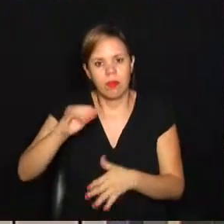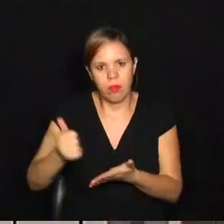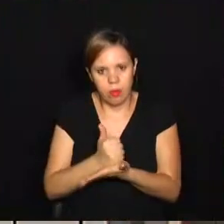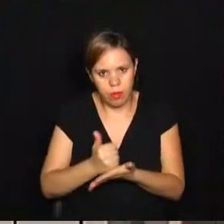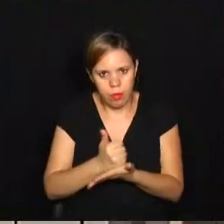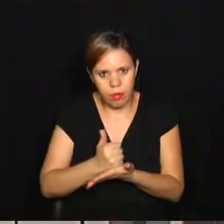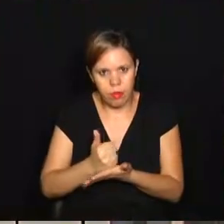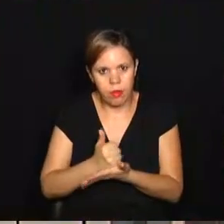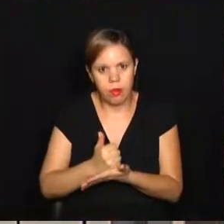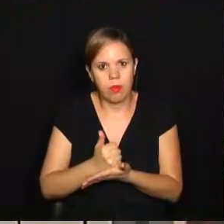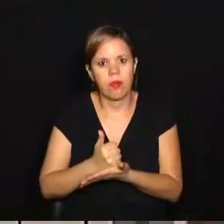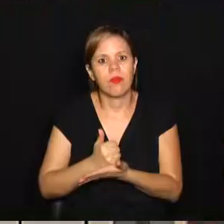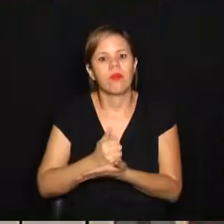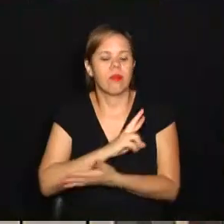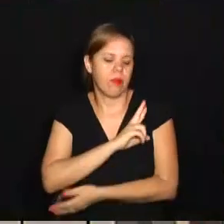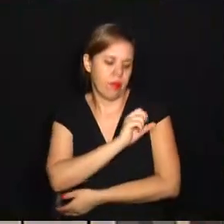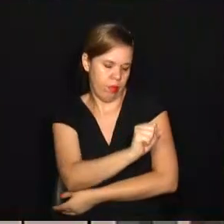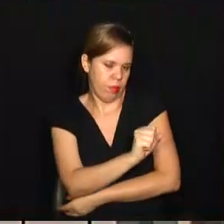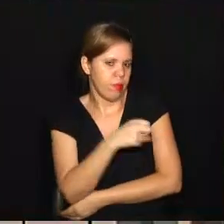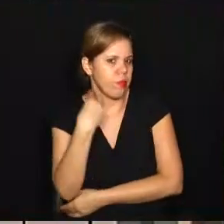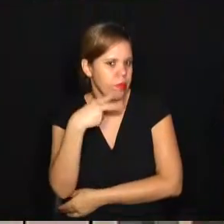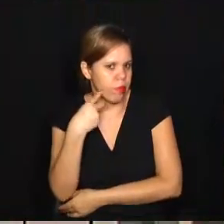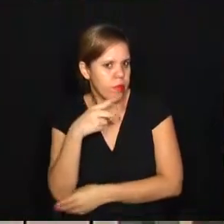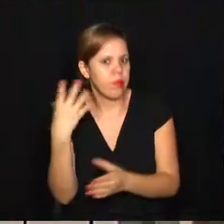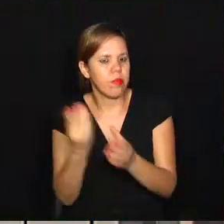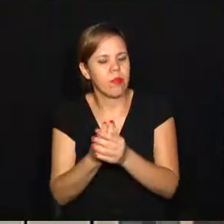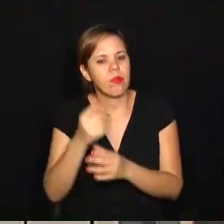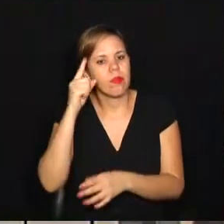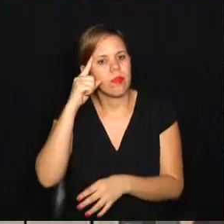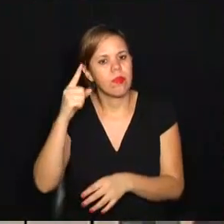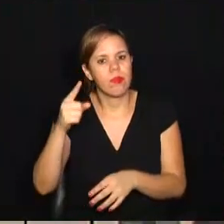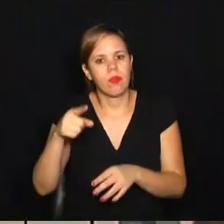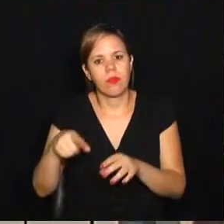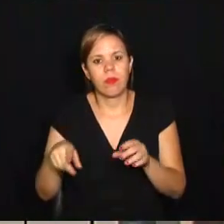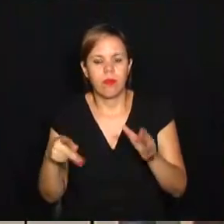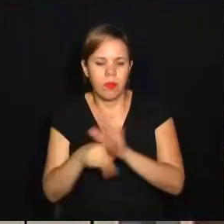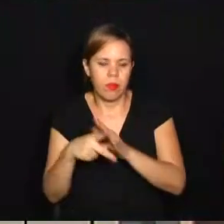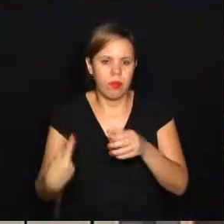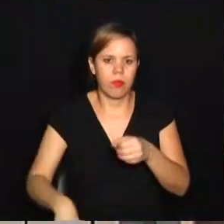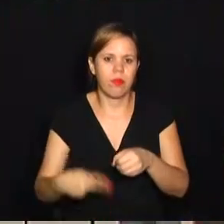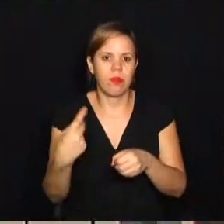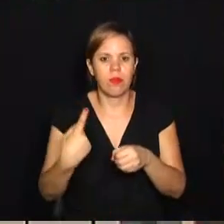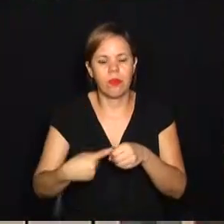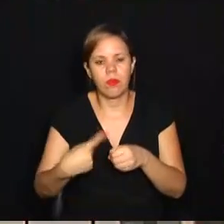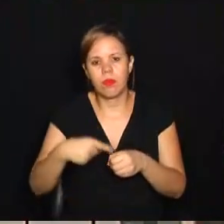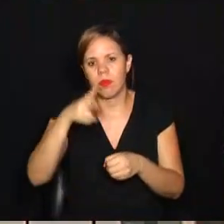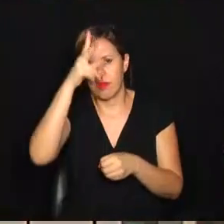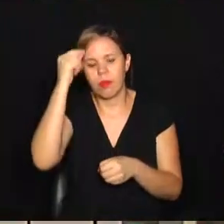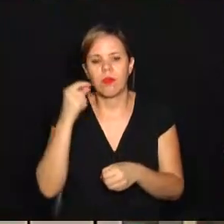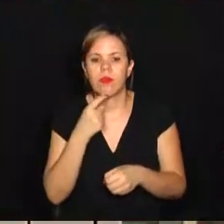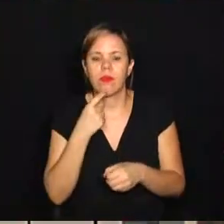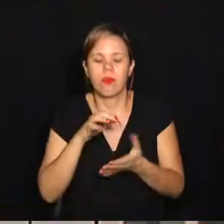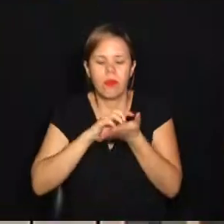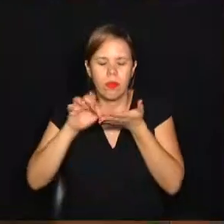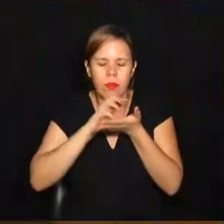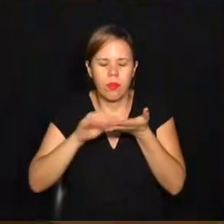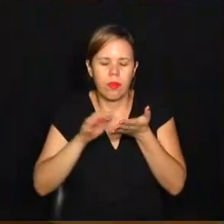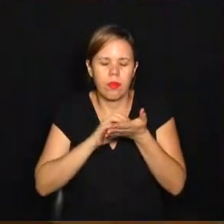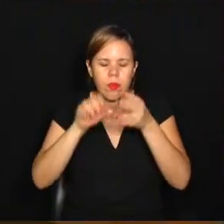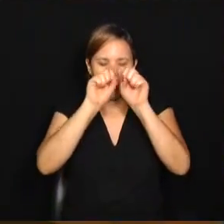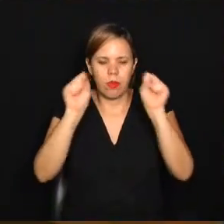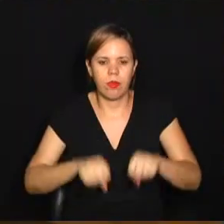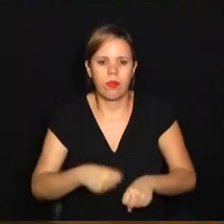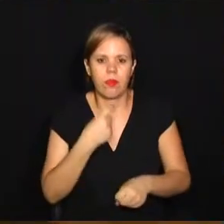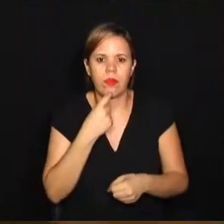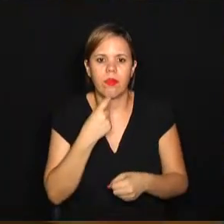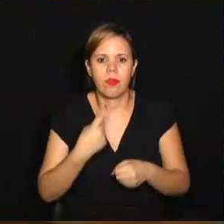da Farmácia e Luiz Rossini, que inclui o Dia Municipal do Sistema Braille no calendário oficial do município. Na